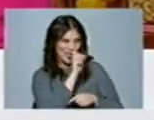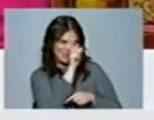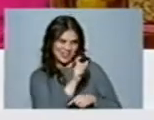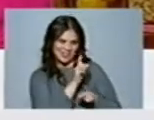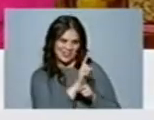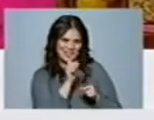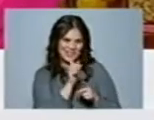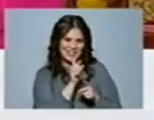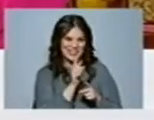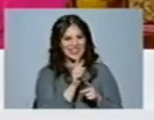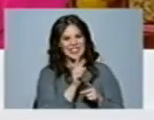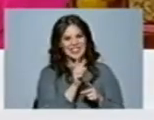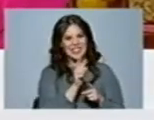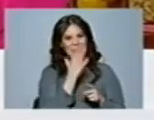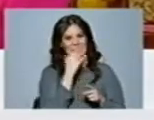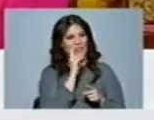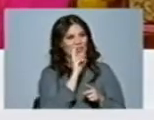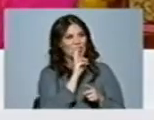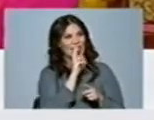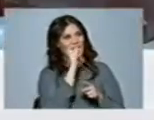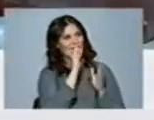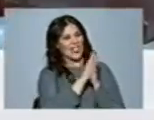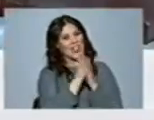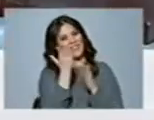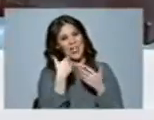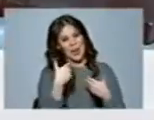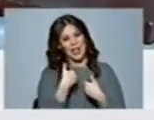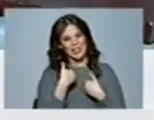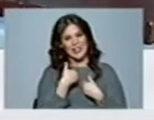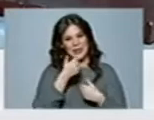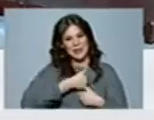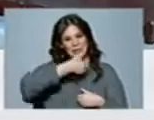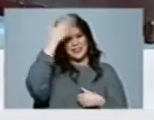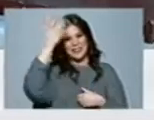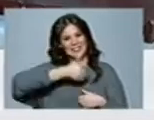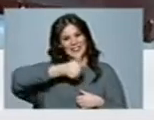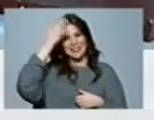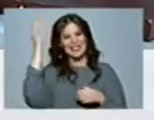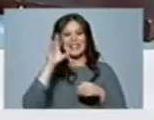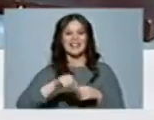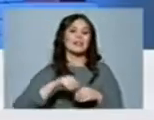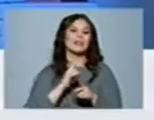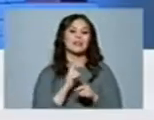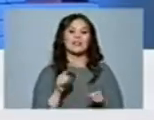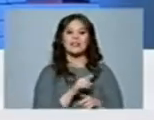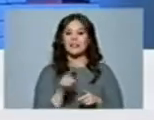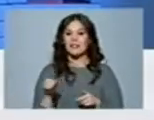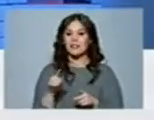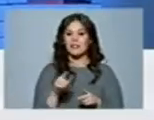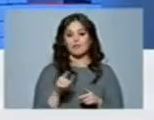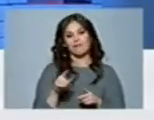vê Deus. Vieram connosco a ajudar-me, vieram ajudar bom também. Bom dia. E como pronto. São